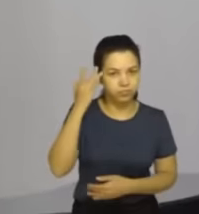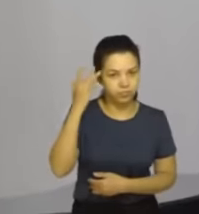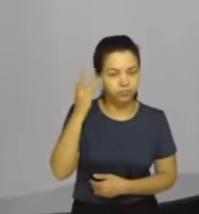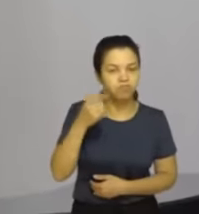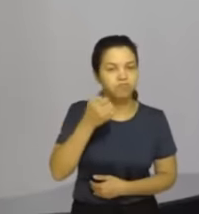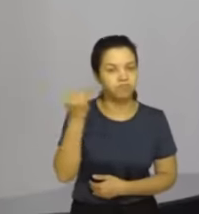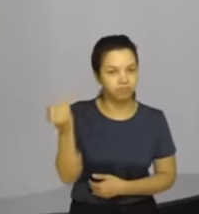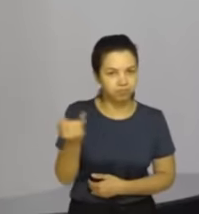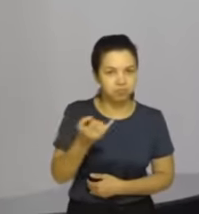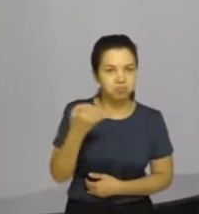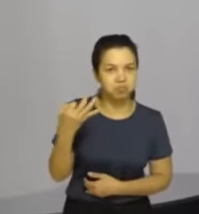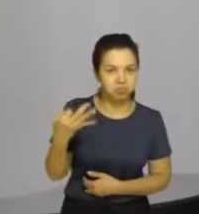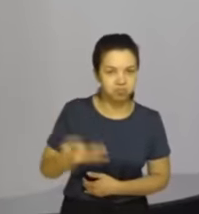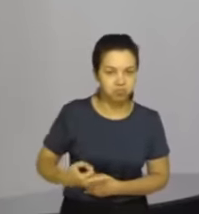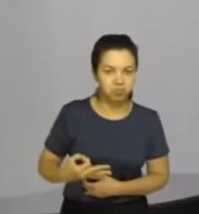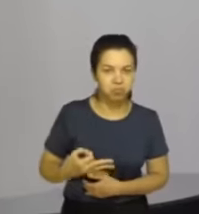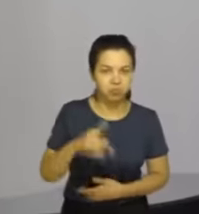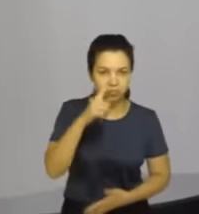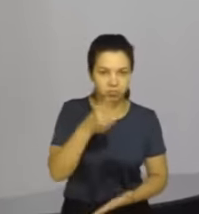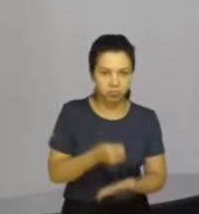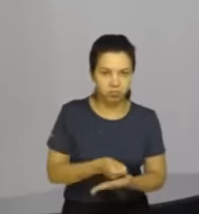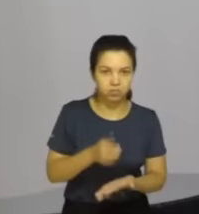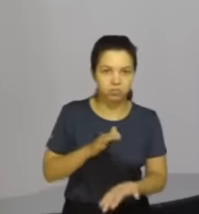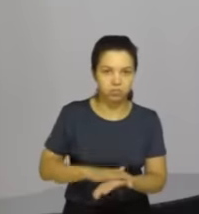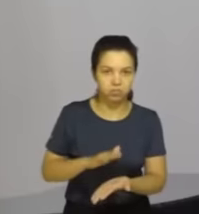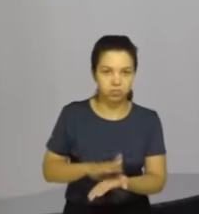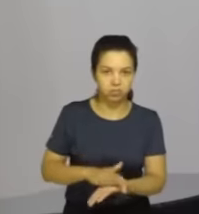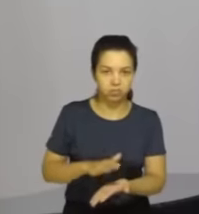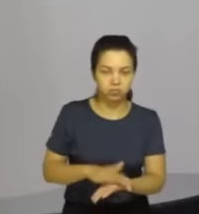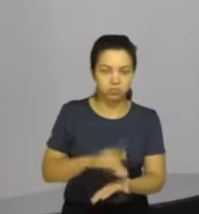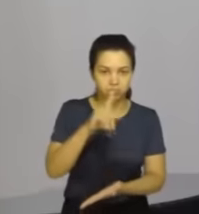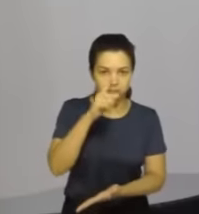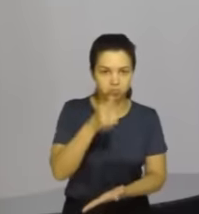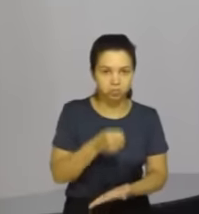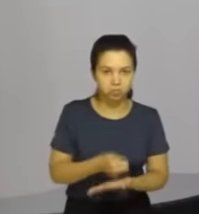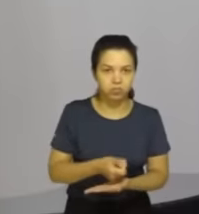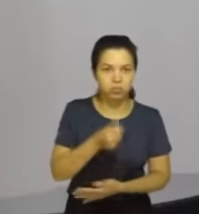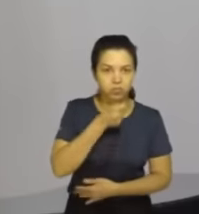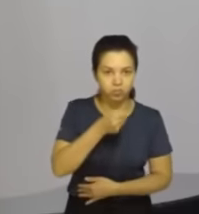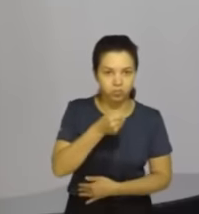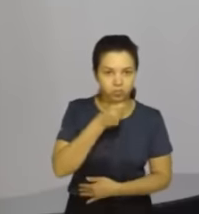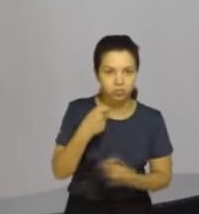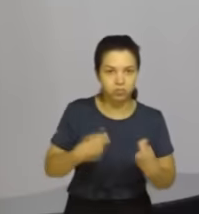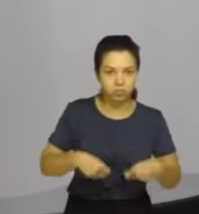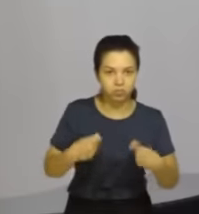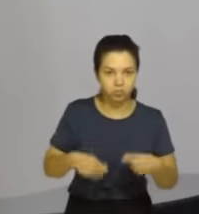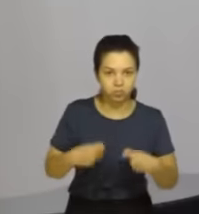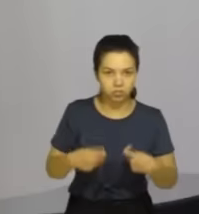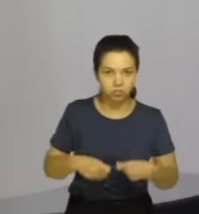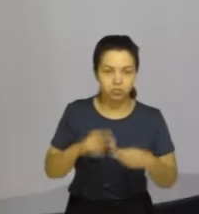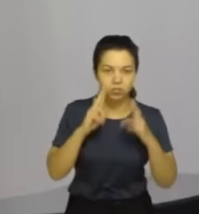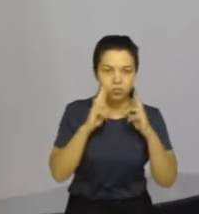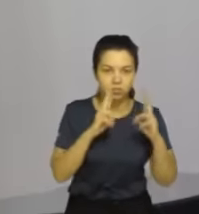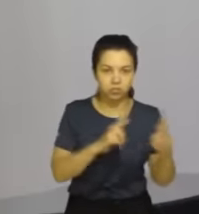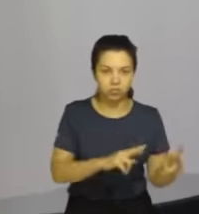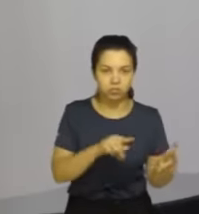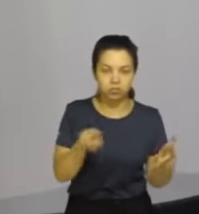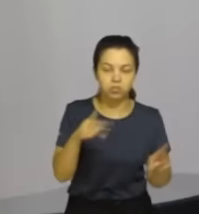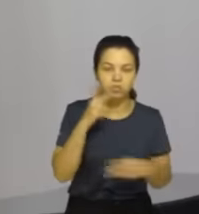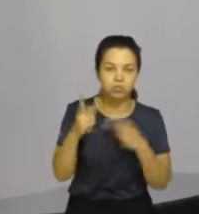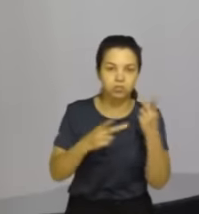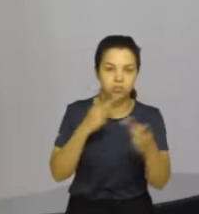a decisão da Quinta Vara, parabenizei pela decisão. Os jornalistas têm que começar a responder pelo que dizem,